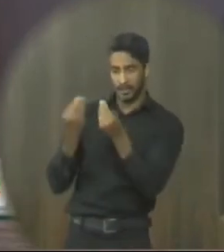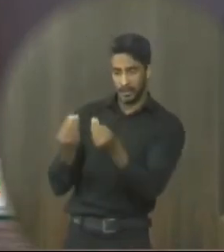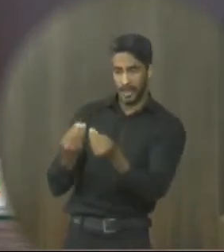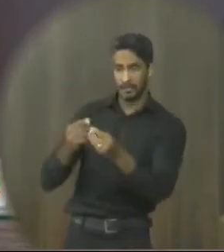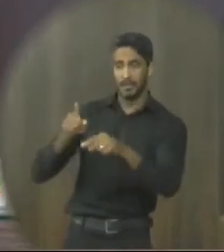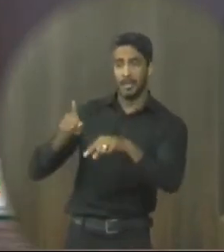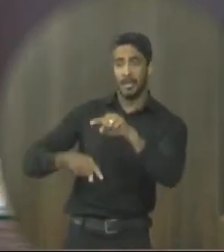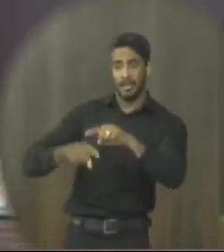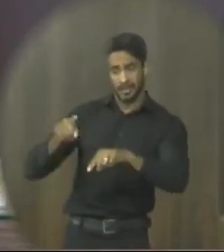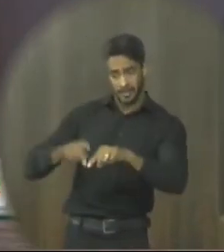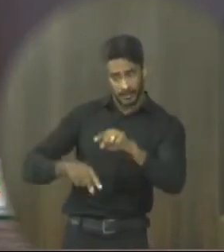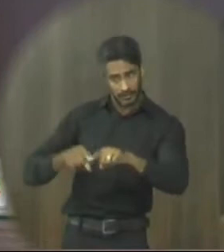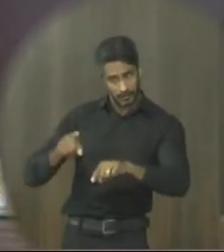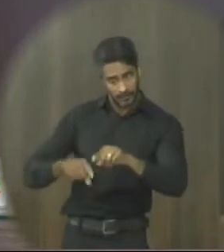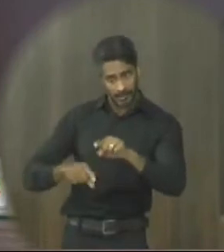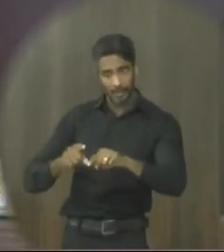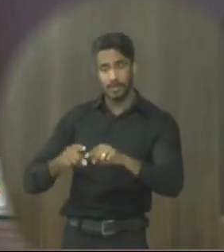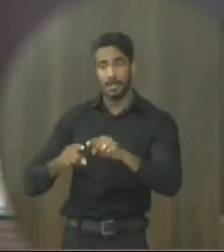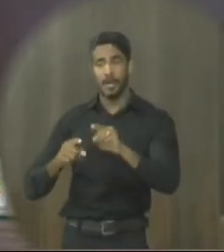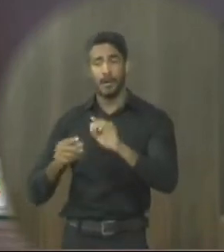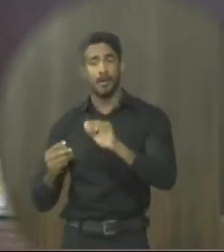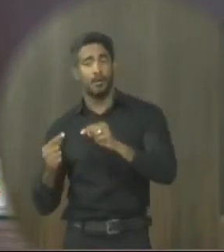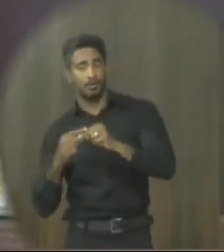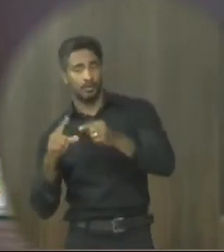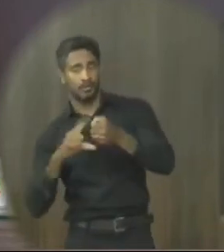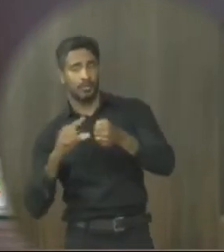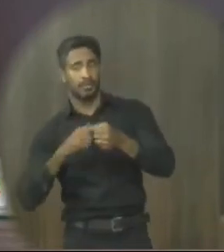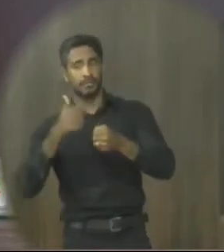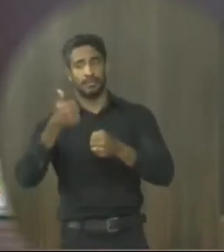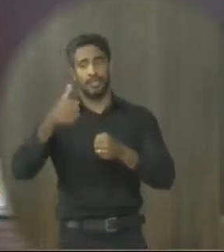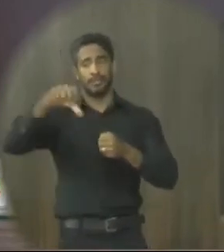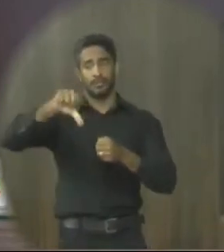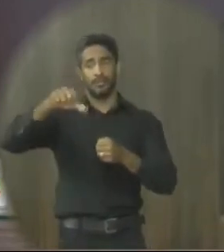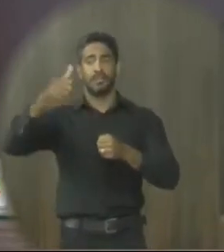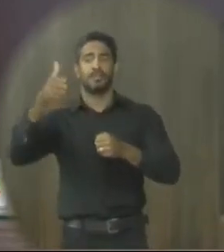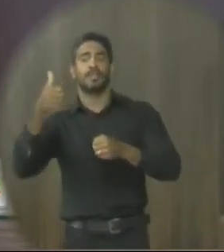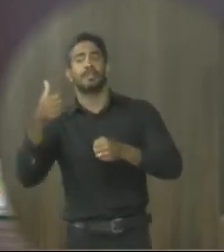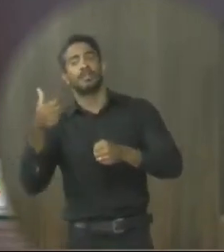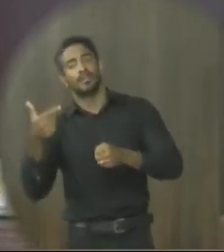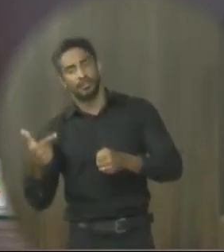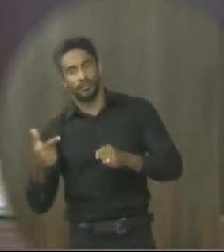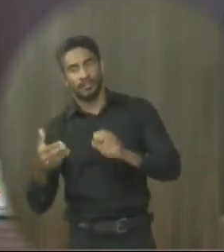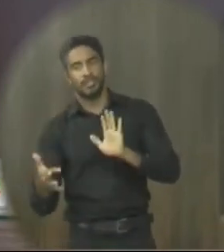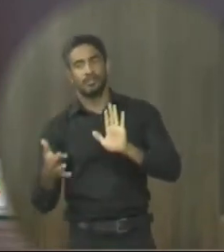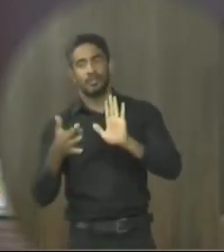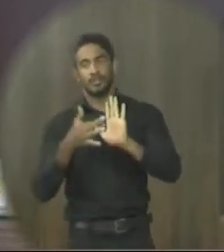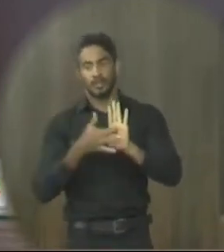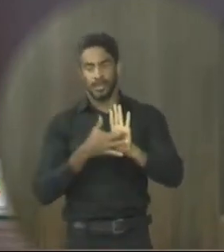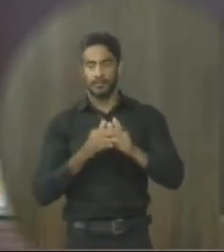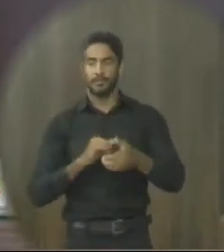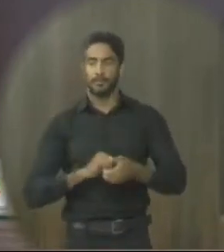a matéria de forma adequada nos termos do artigo 192 do regime interno.